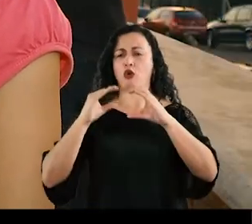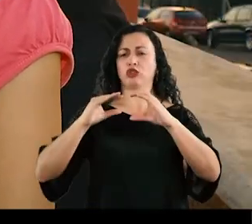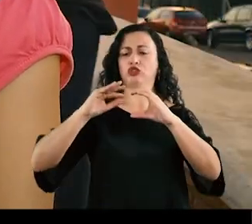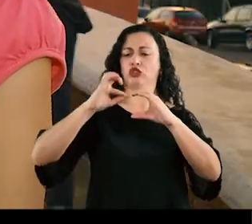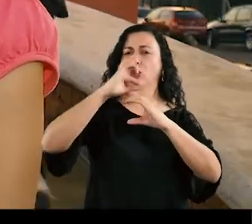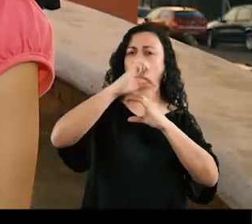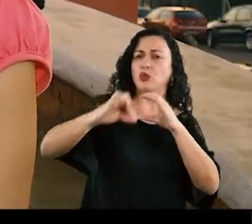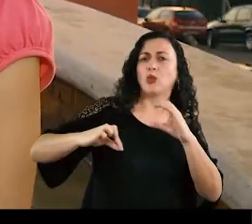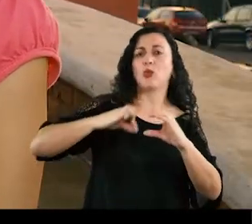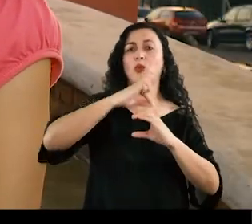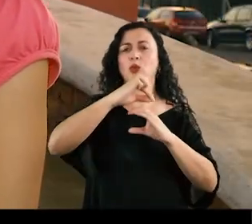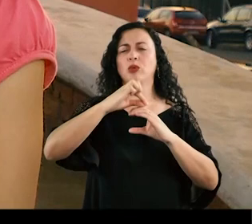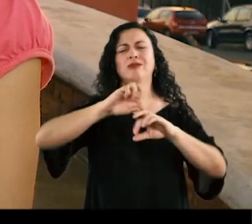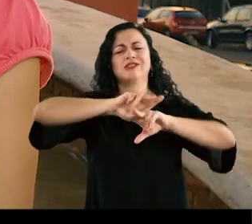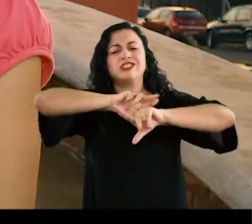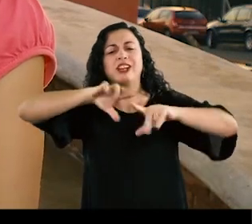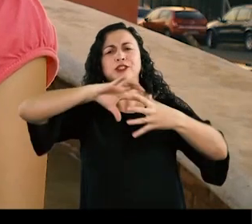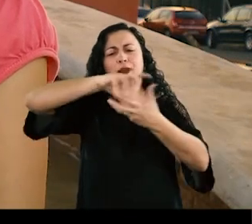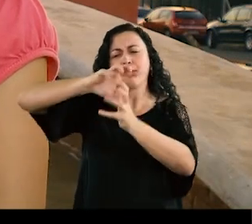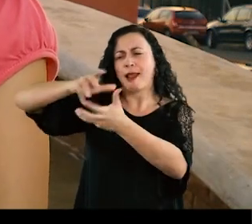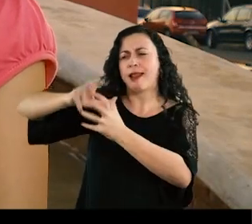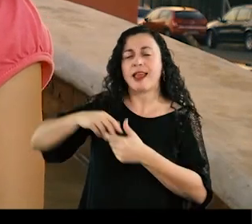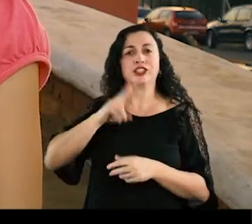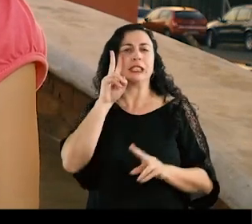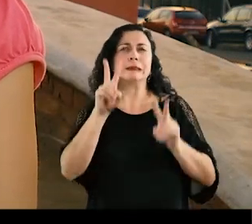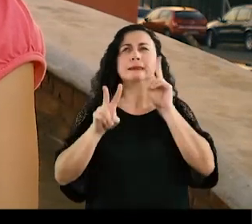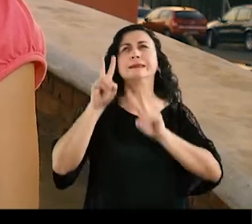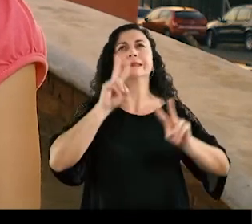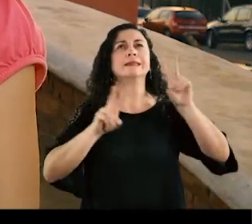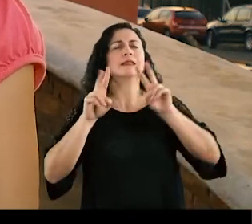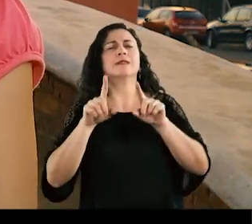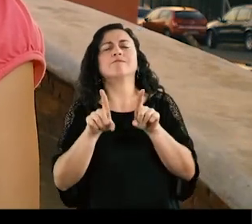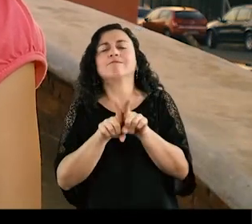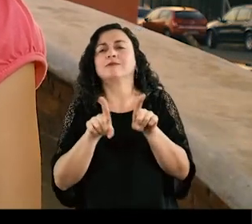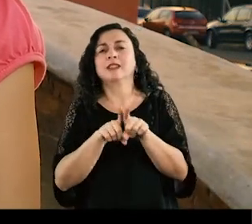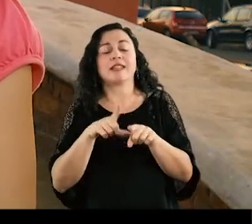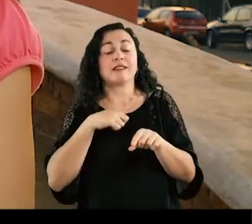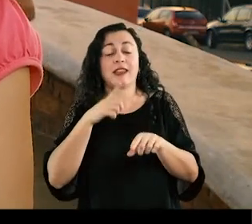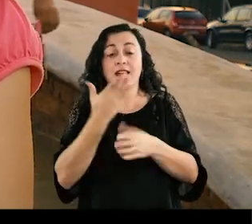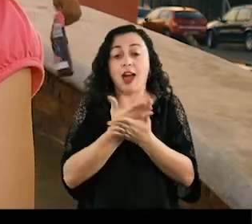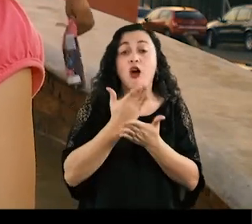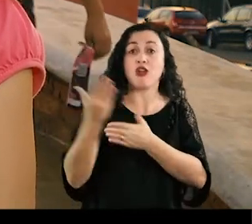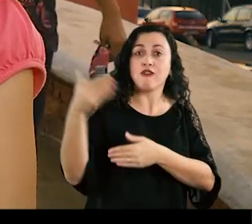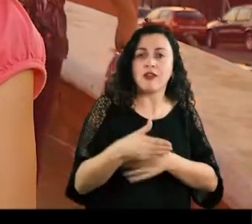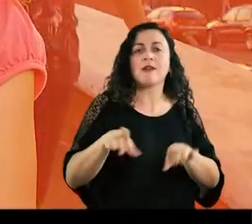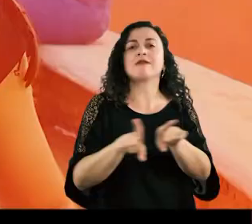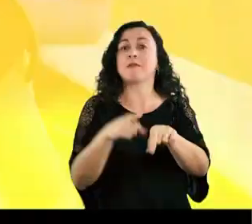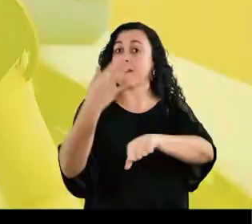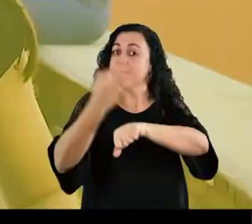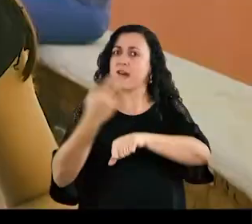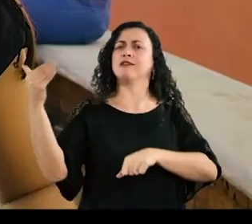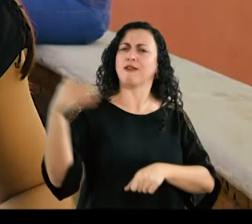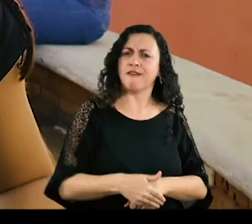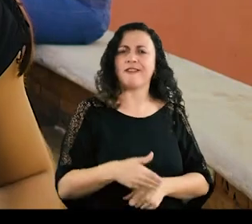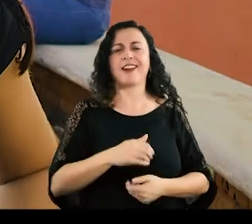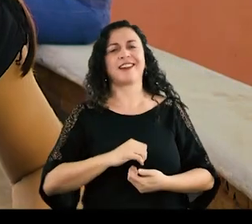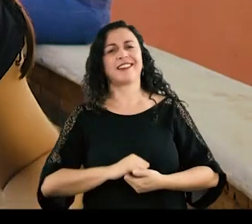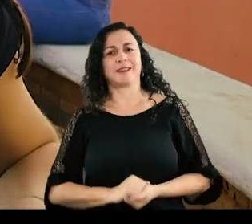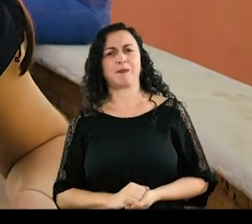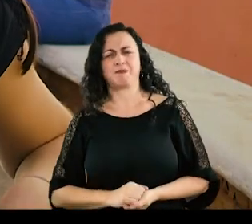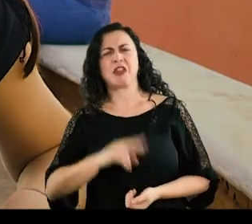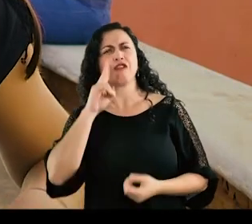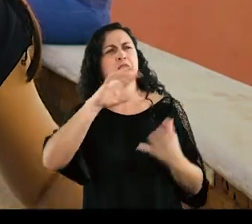Saturno, um monte de planetas já, que eu vejo aqui todos os dias que tem aula e alguns dias que eu tô de férias. Eu já vi